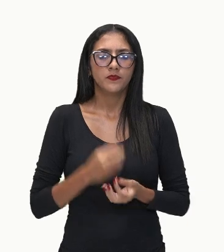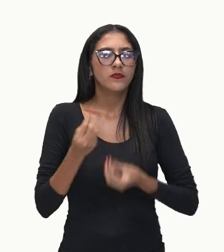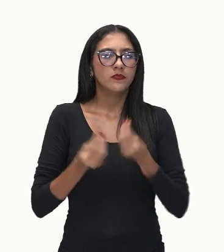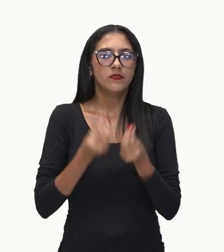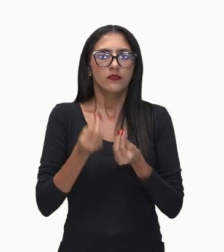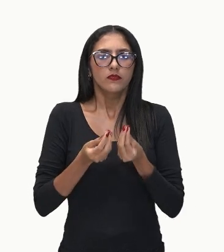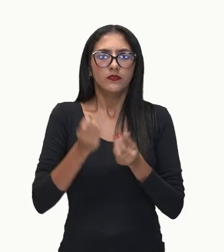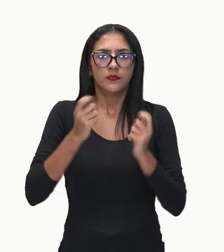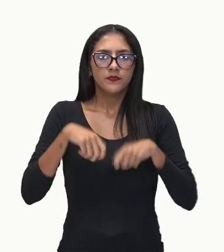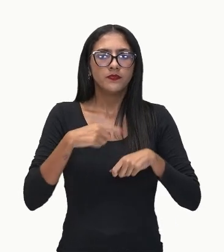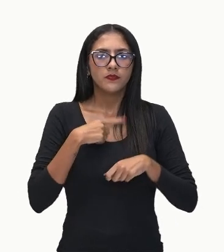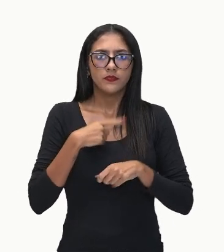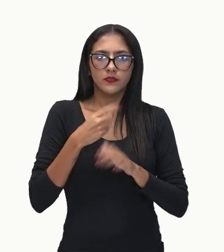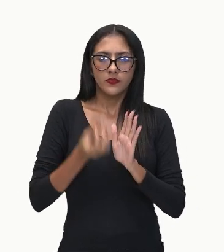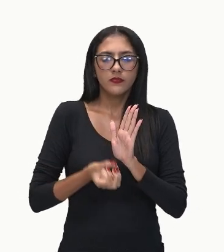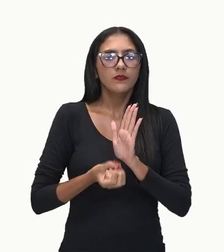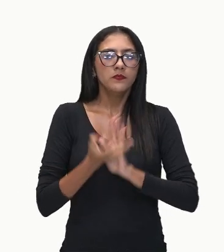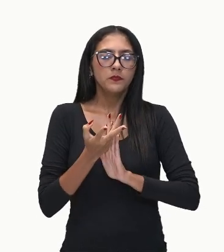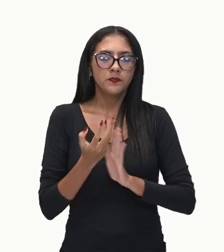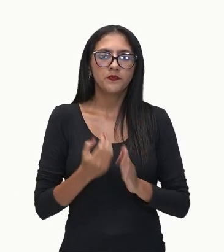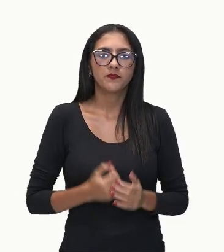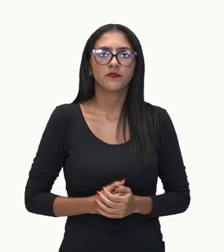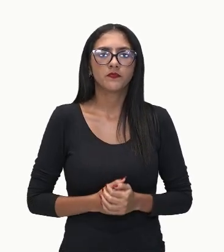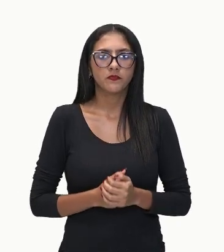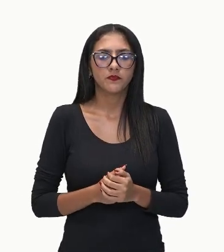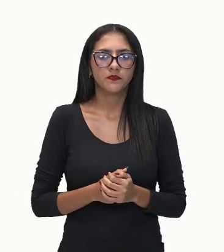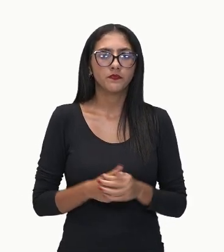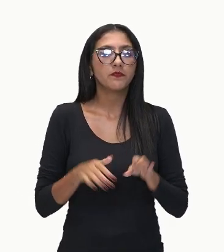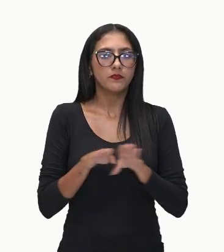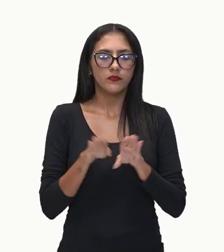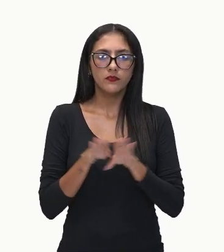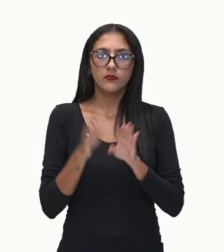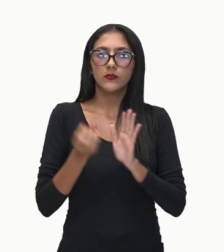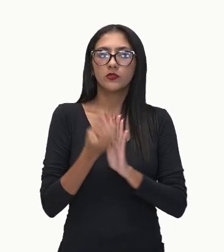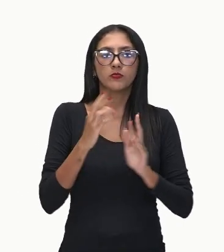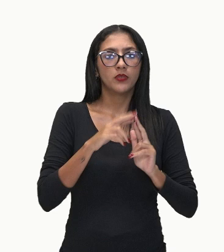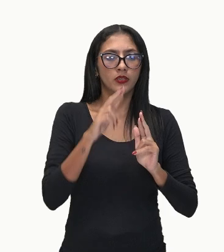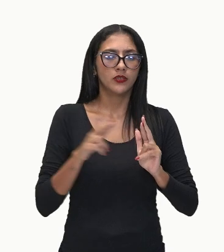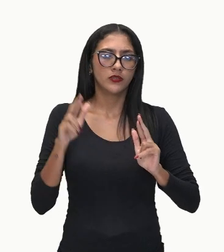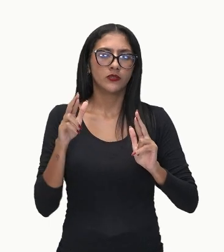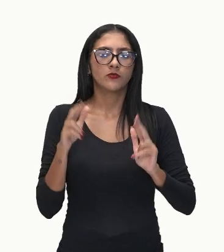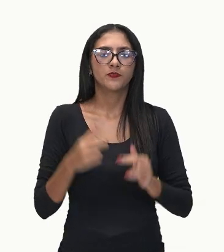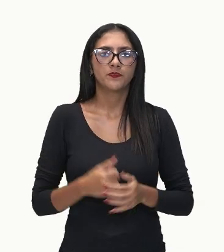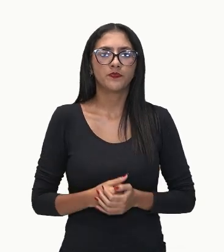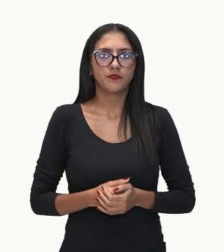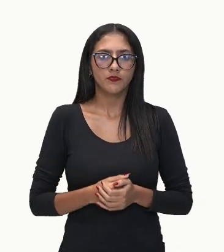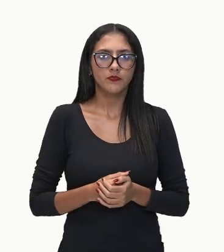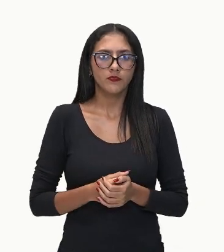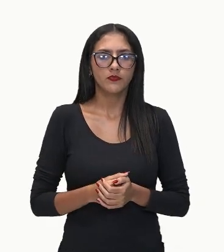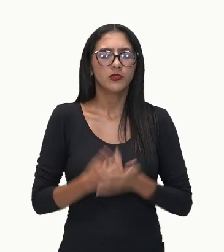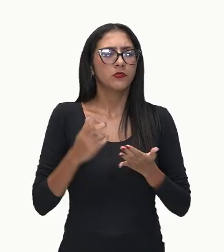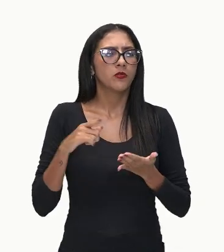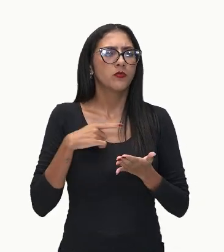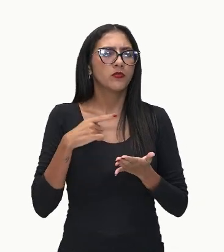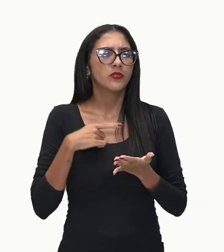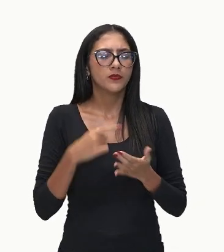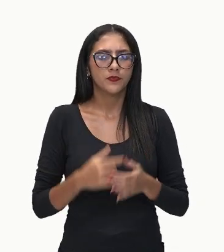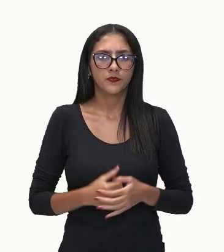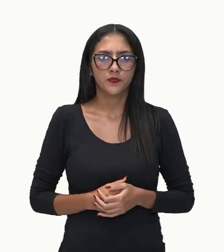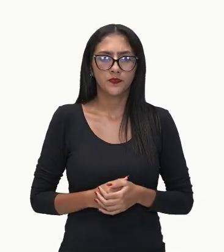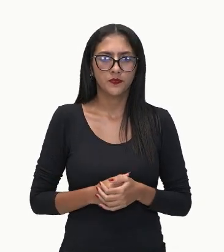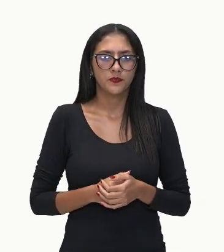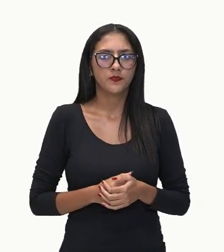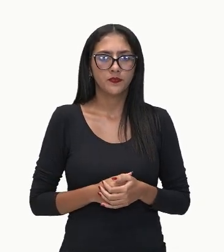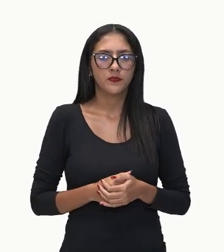da proteína, vai ocorrer também uma reação, né? Que reação é essa? Eu tenho que ter um